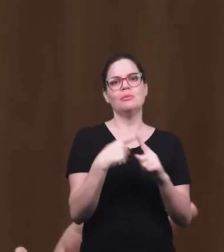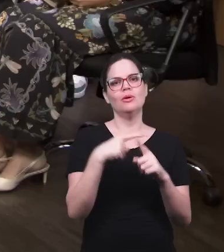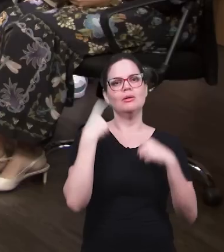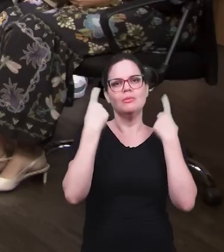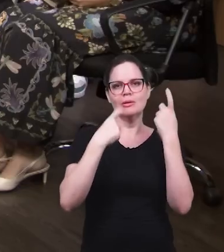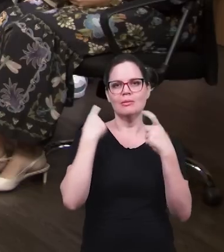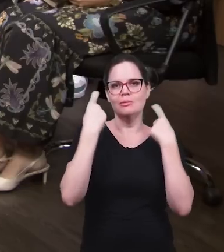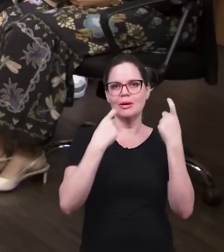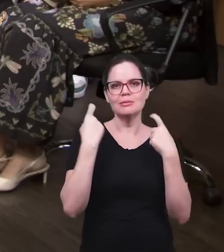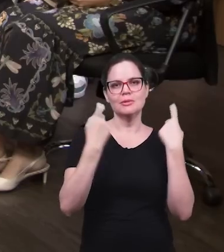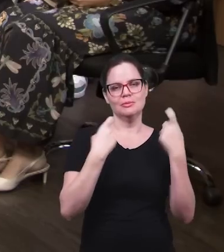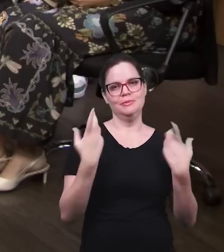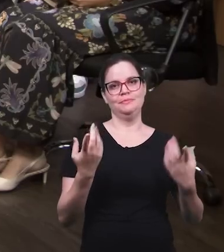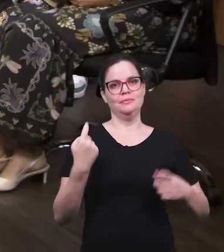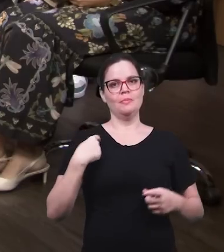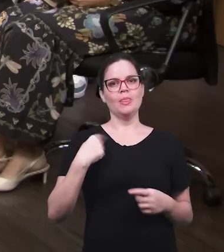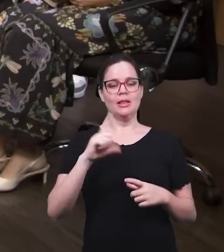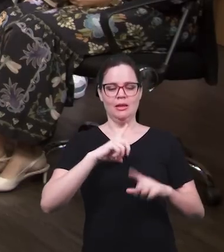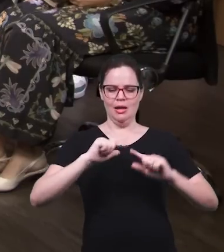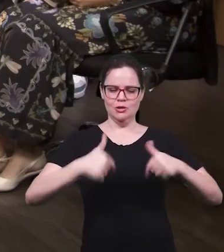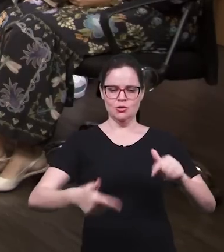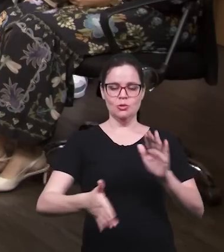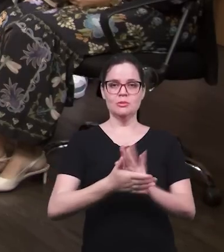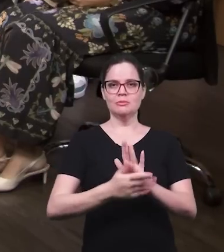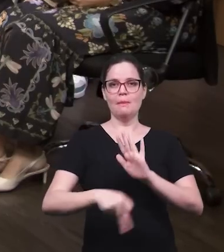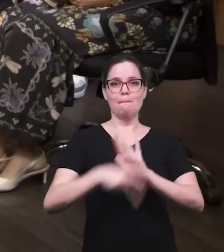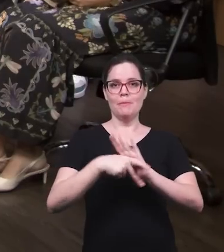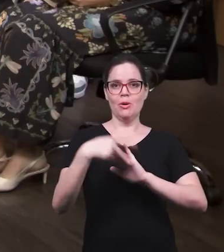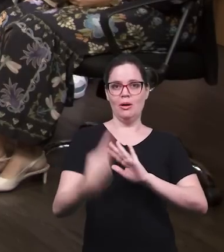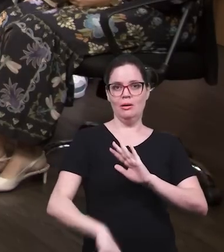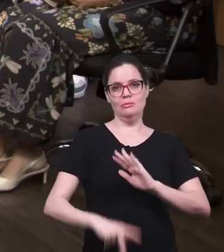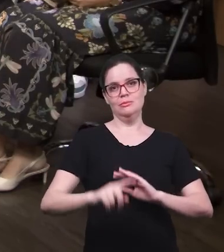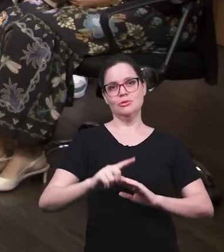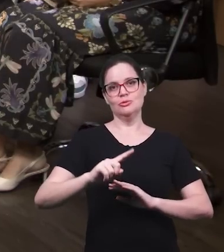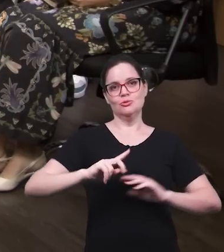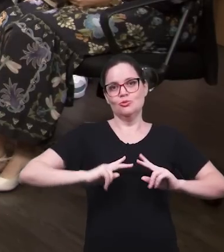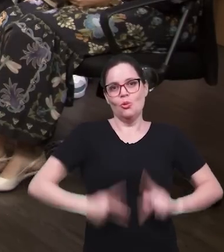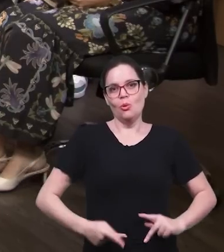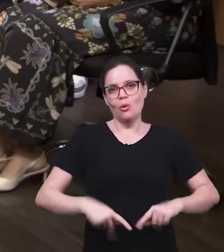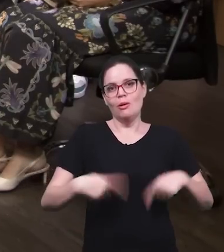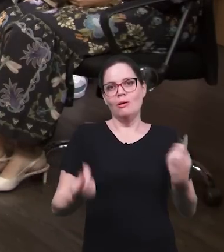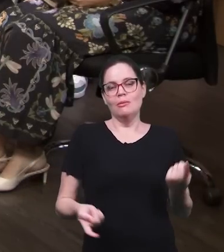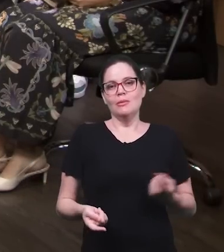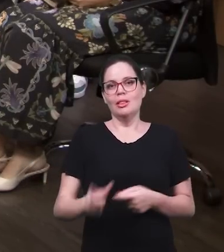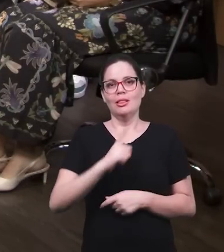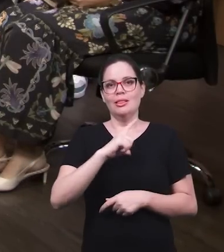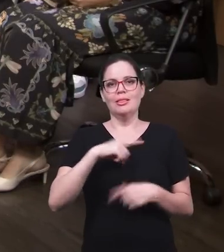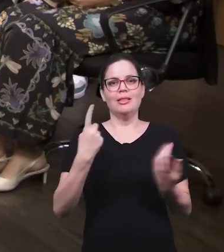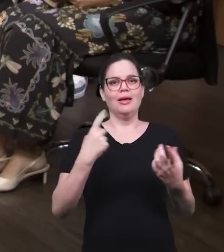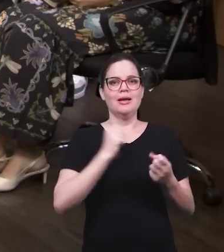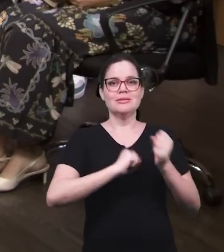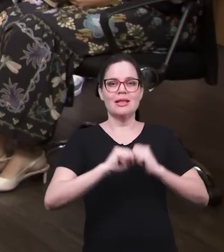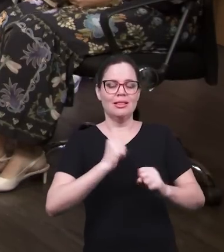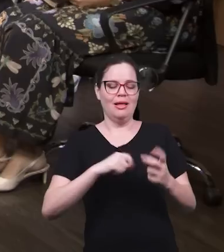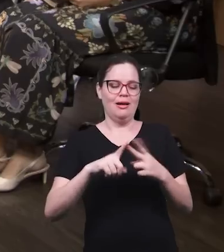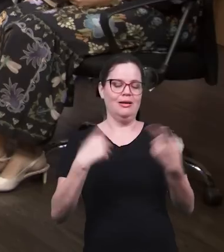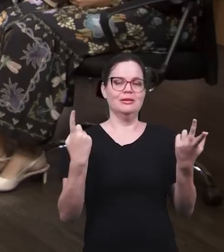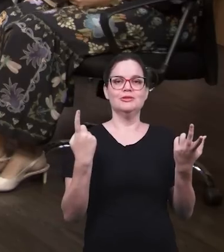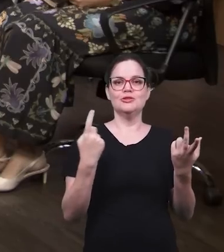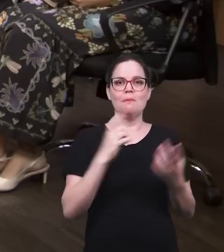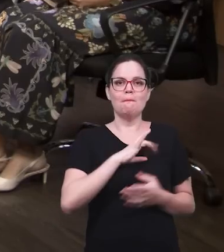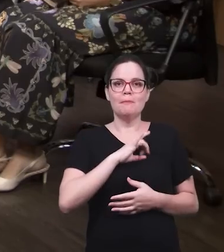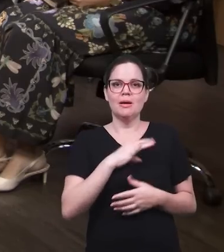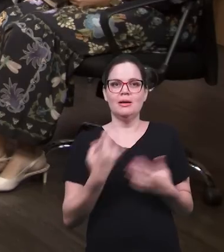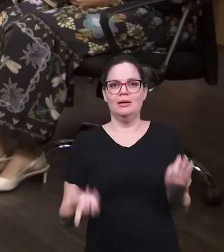origens. Então, as sonhos que vêm do homem, das suas preocupações, dos seus medos, da sua ansiedade, das suas